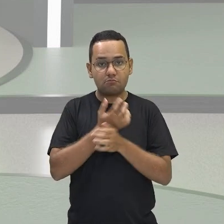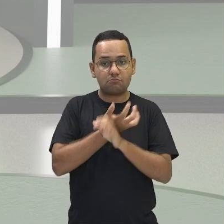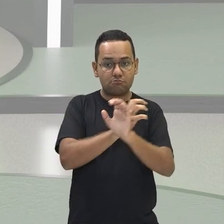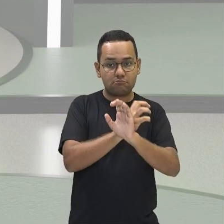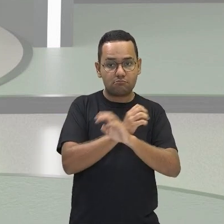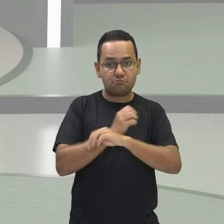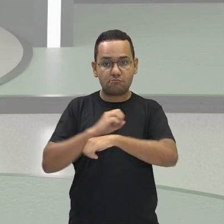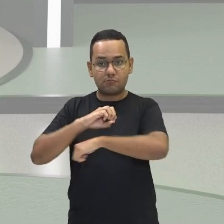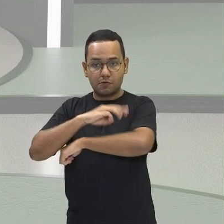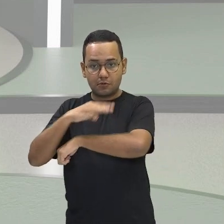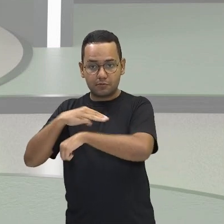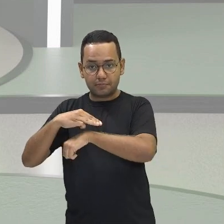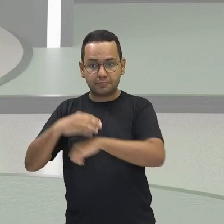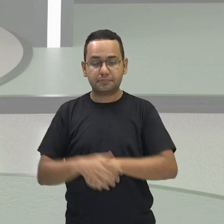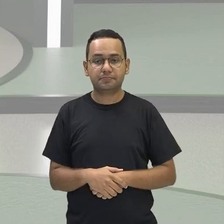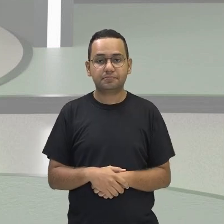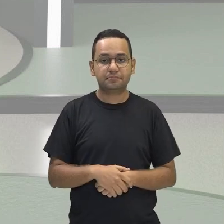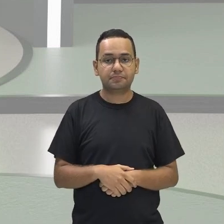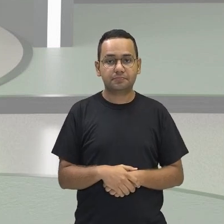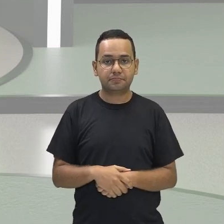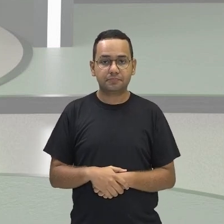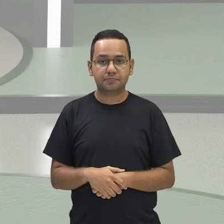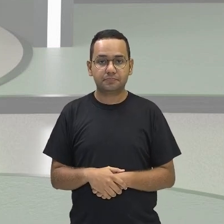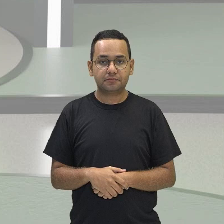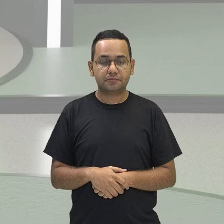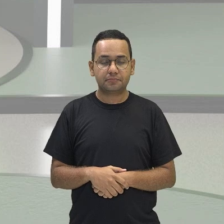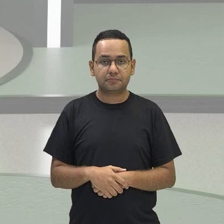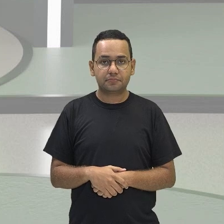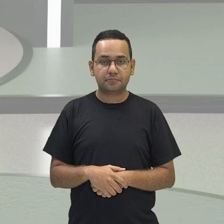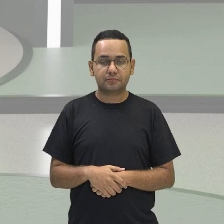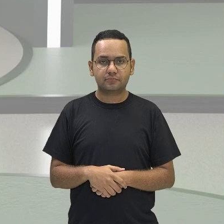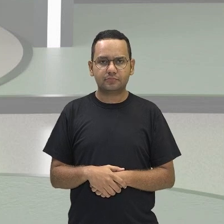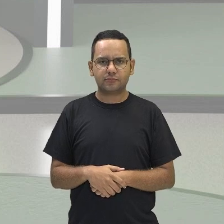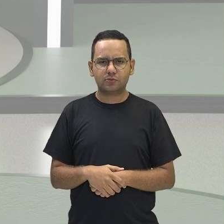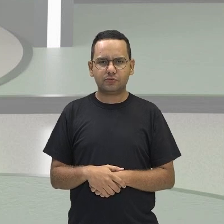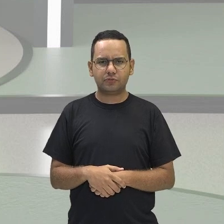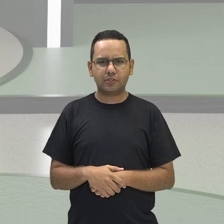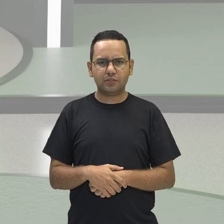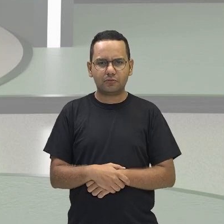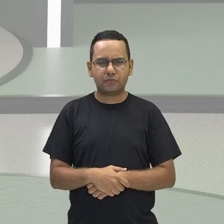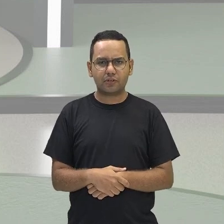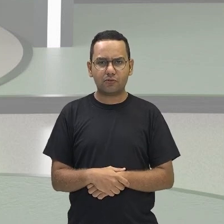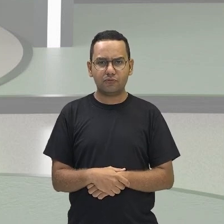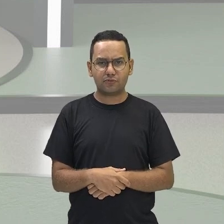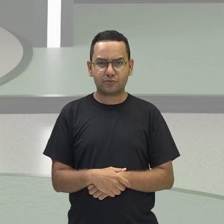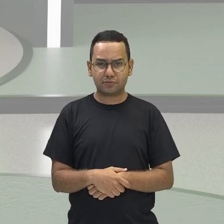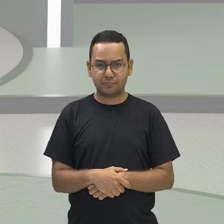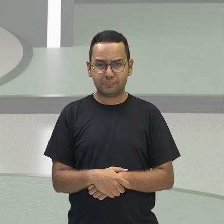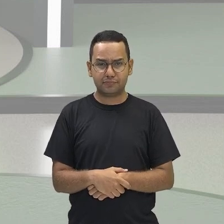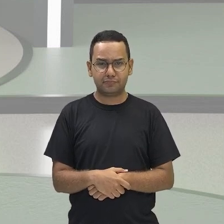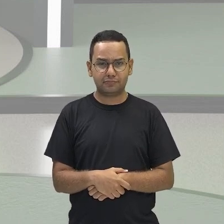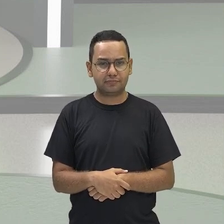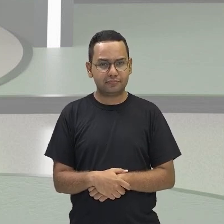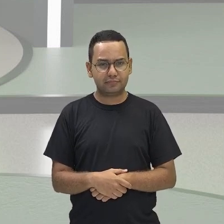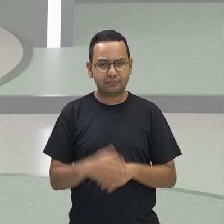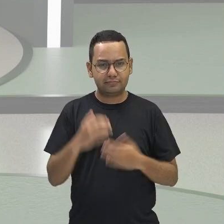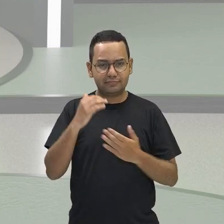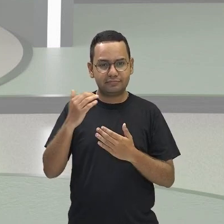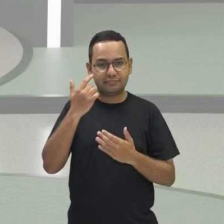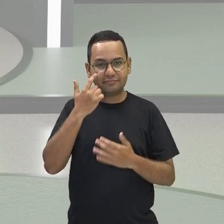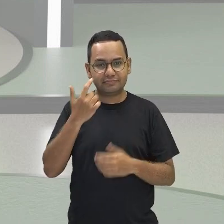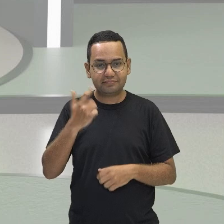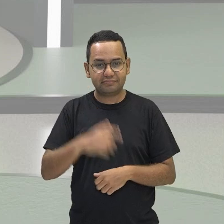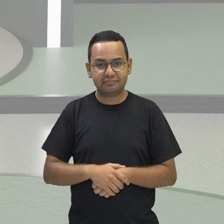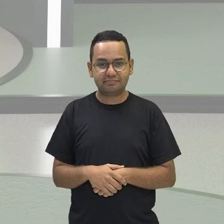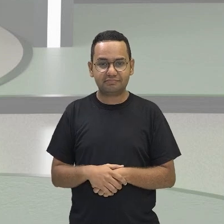sistema esquelético e sistema muscular. Essa estrutura flexível e móvel